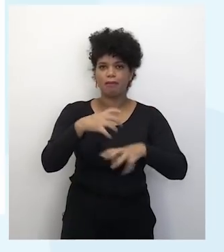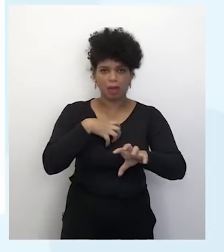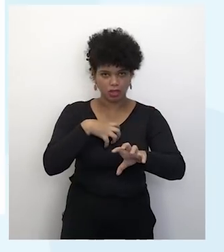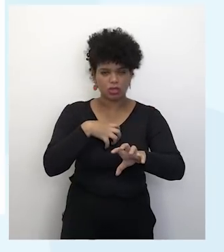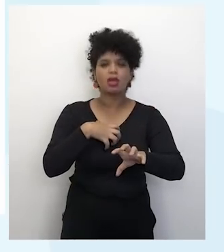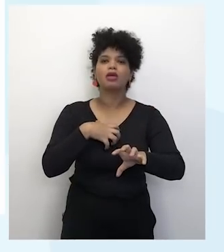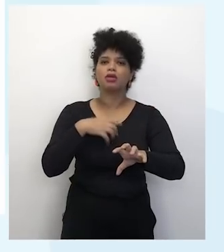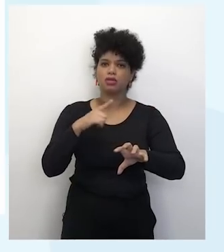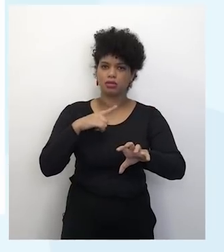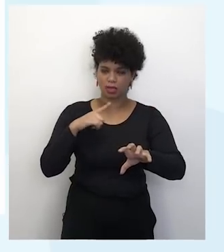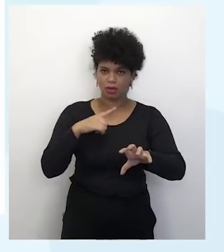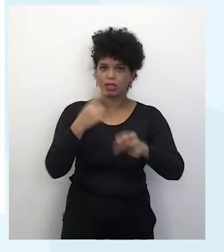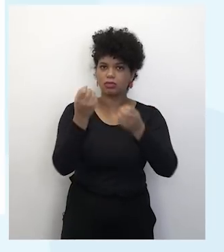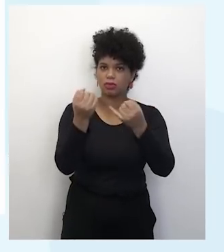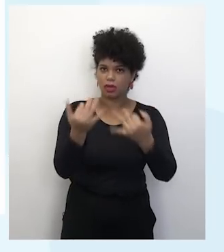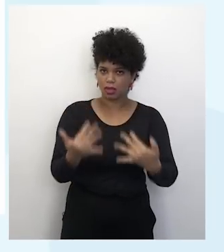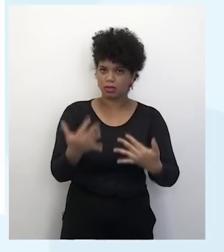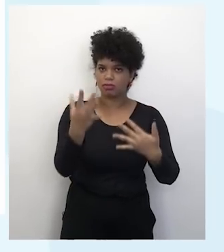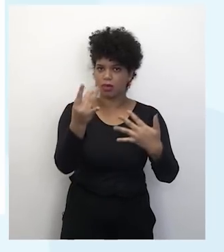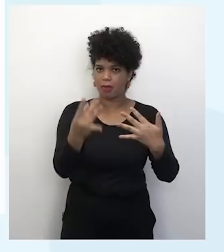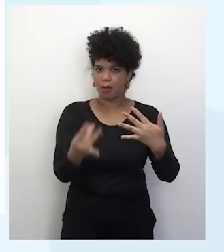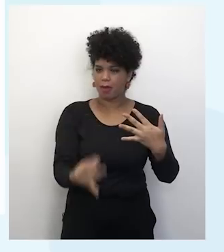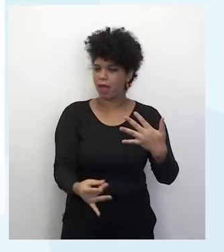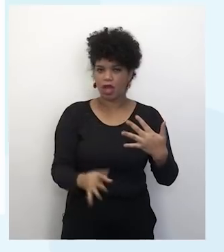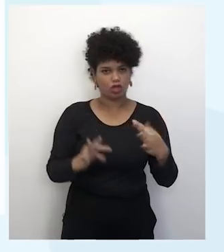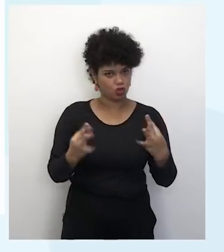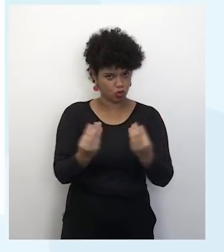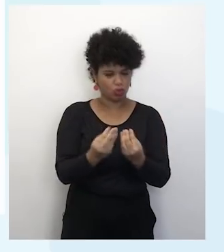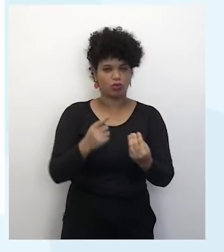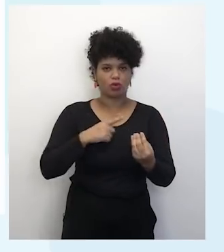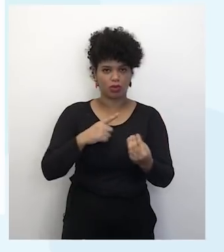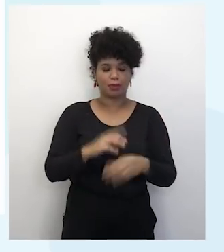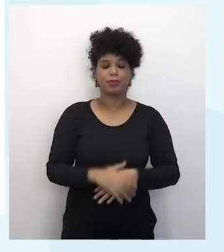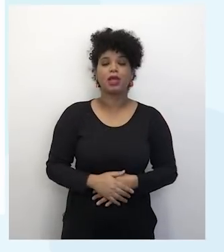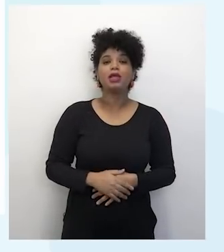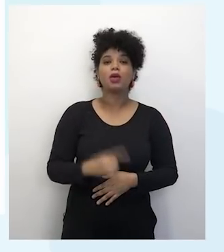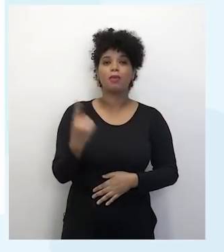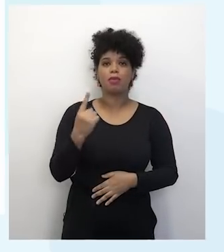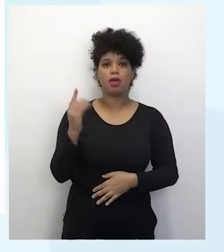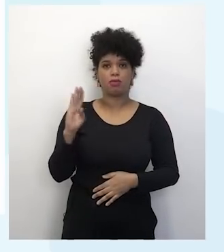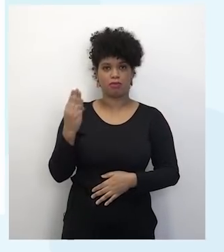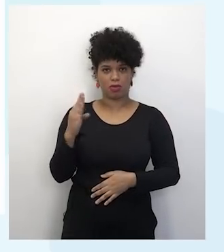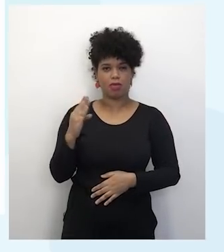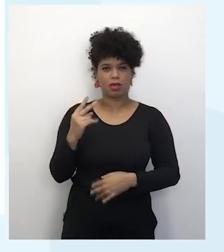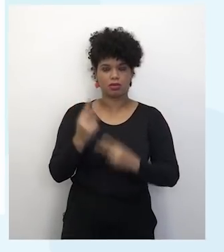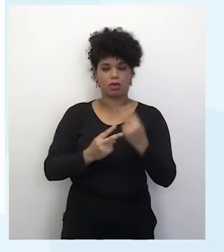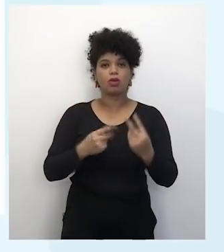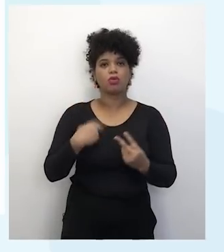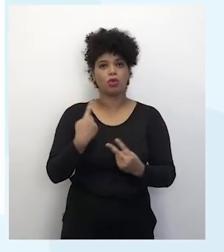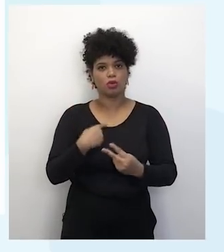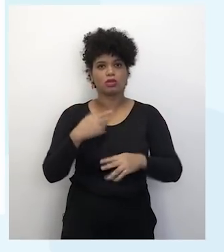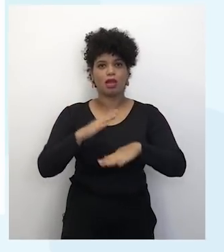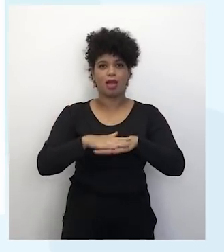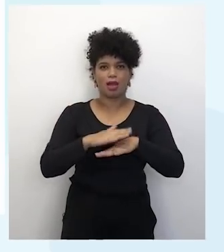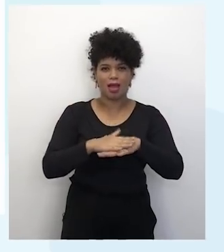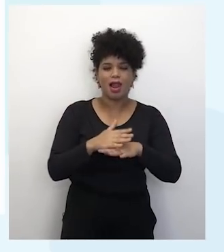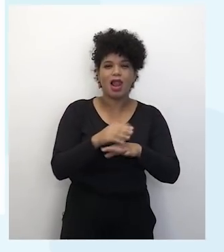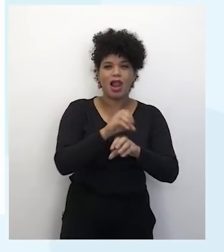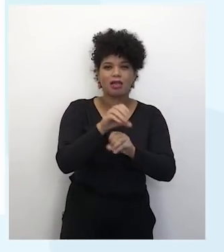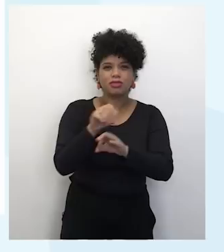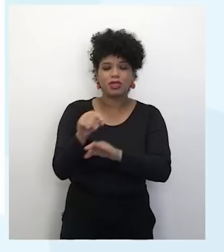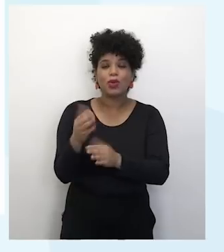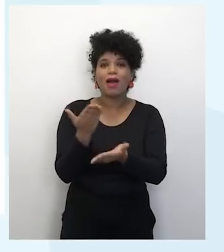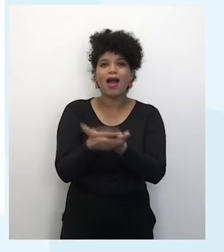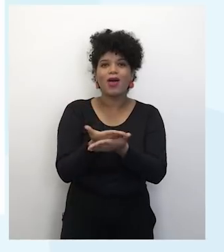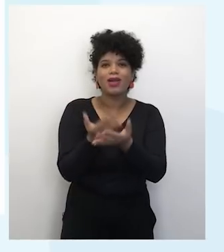é empatia, e assim sucessivamente. Tá? No primeiro bimestre, a gente fez uma aula explicando cada uma das